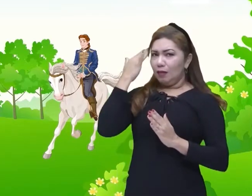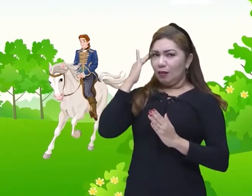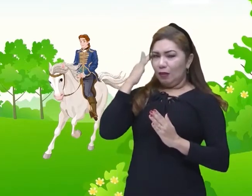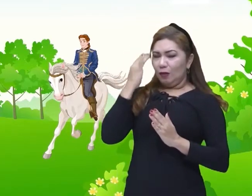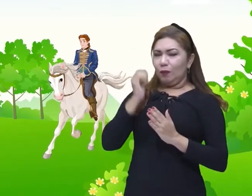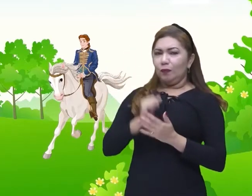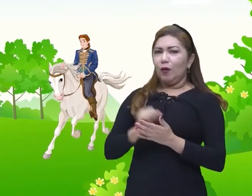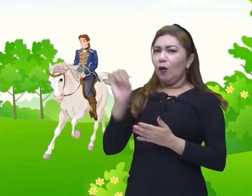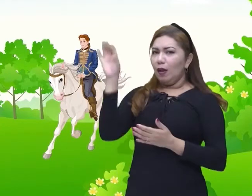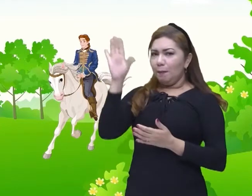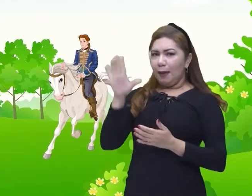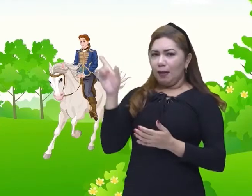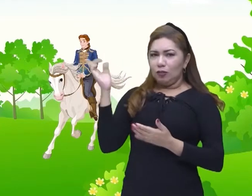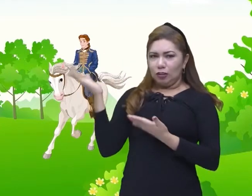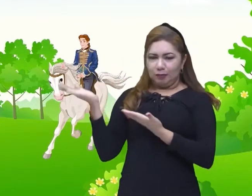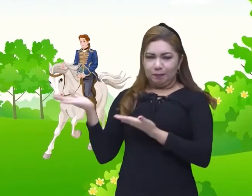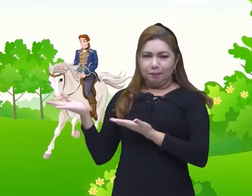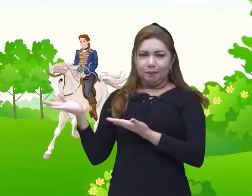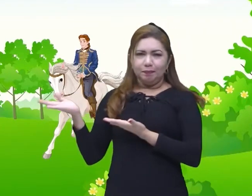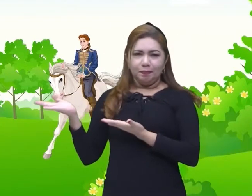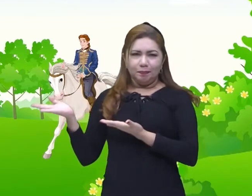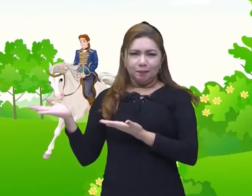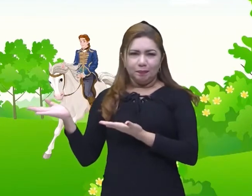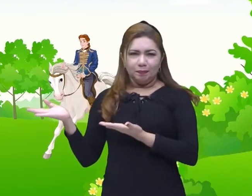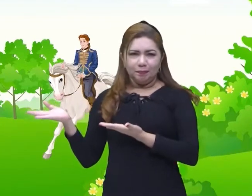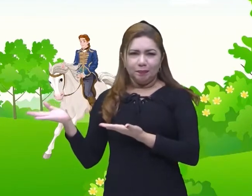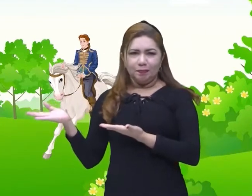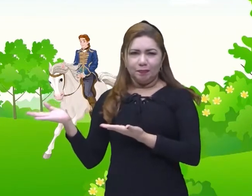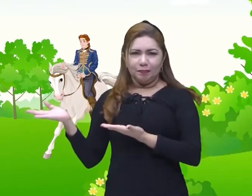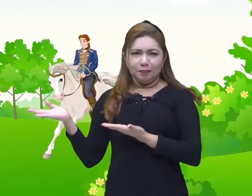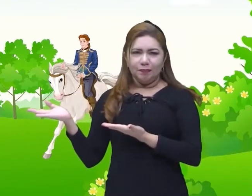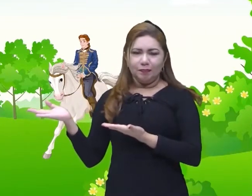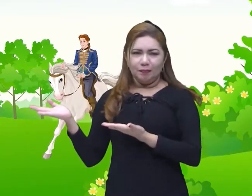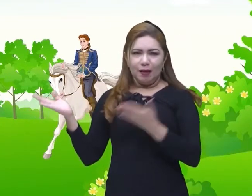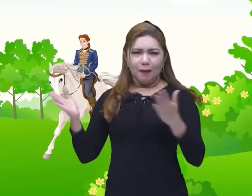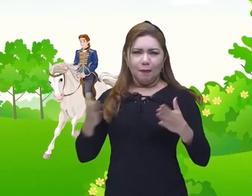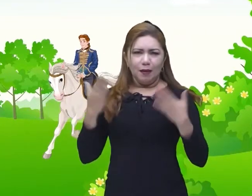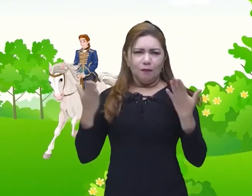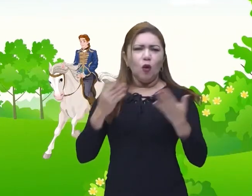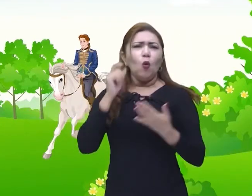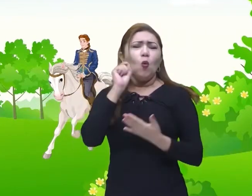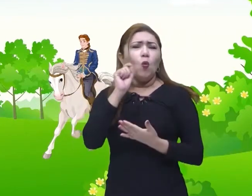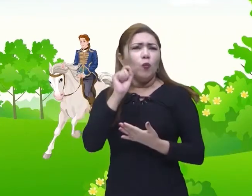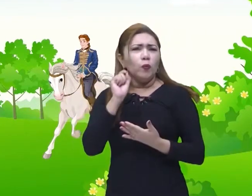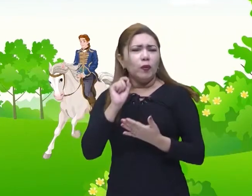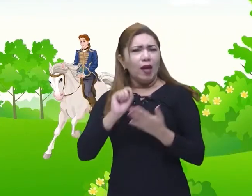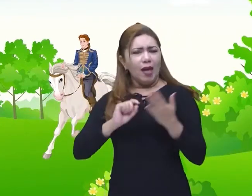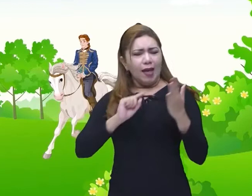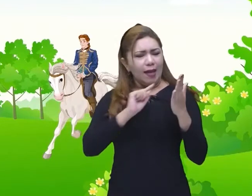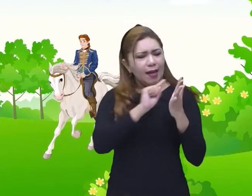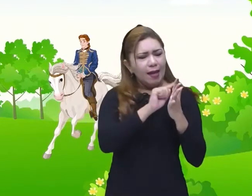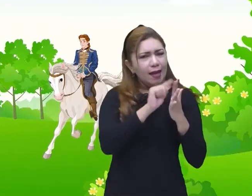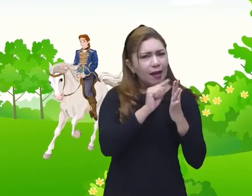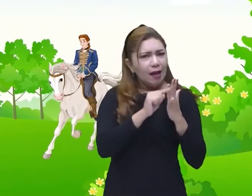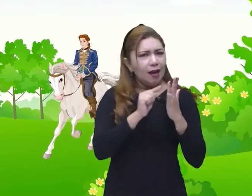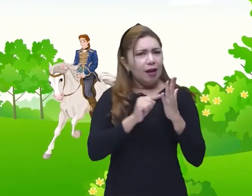aqui. Olha que imagem maravilhosa. Do que é composta essa imagem aqui?